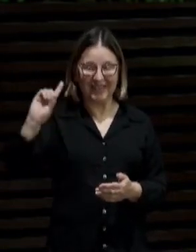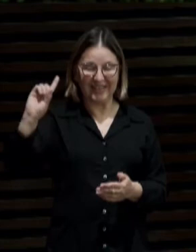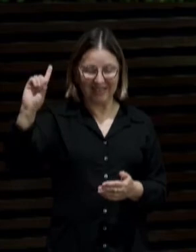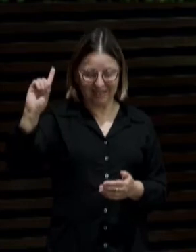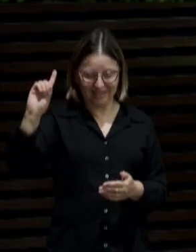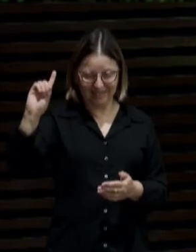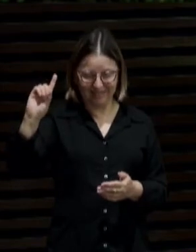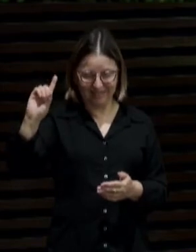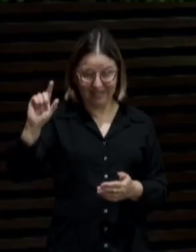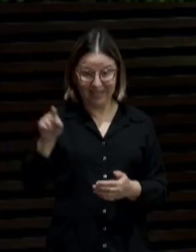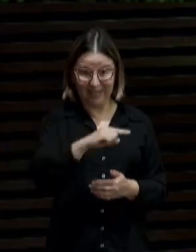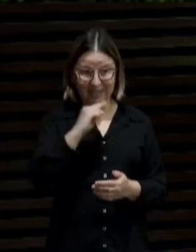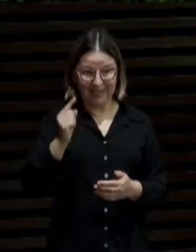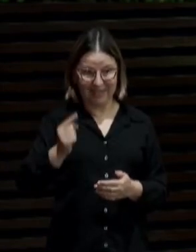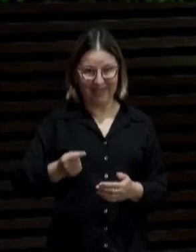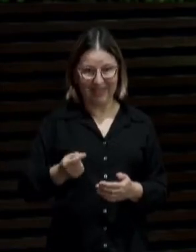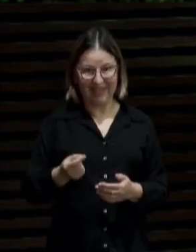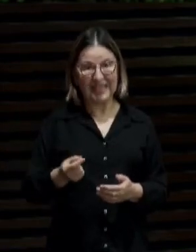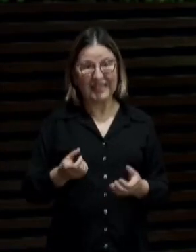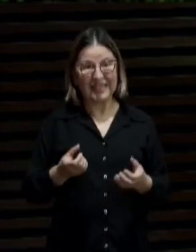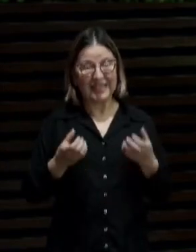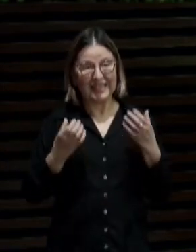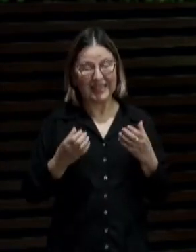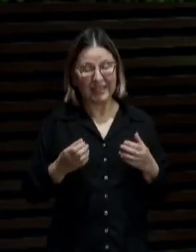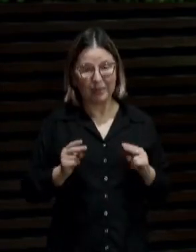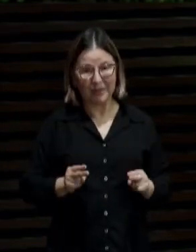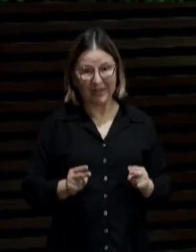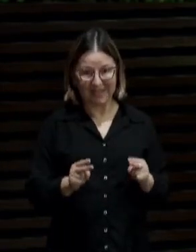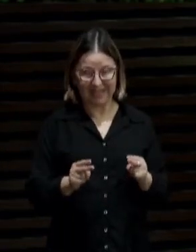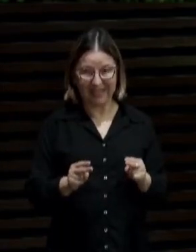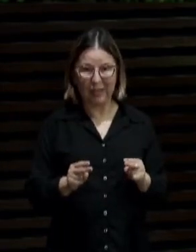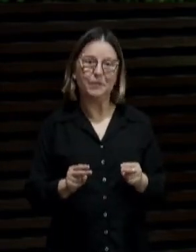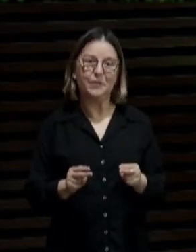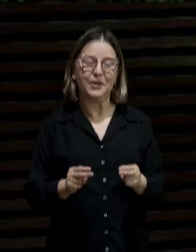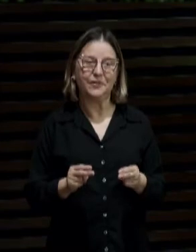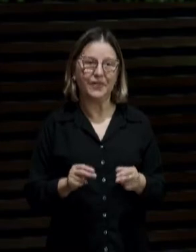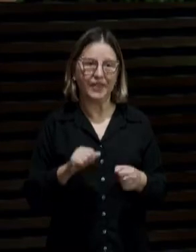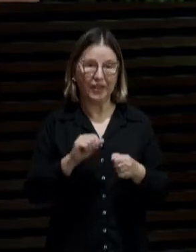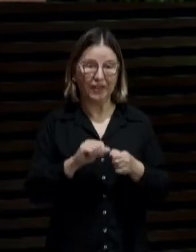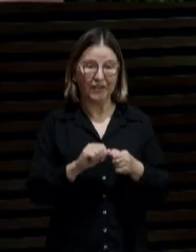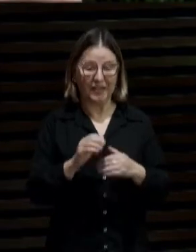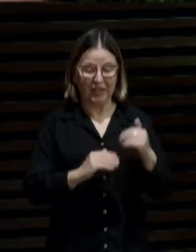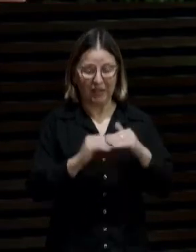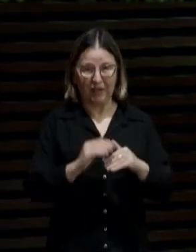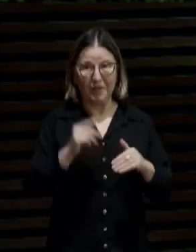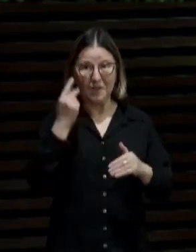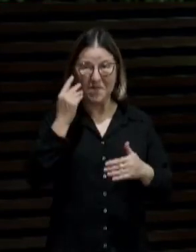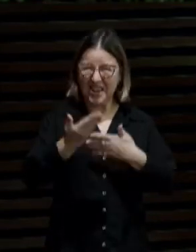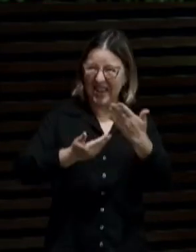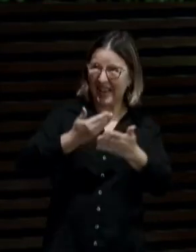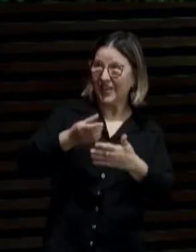de querer ser os nossos próprios salvadores, a nossa justiça própria, ela sempre se sobressai.